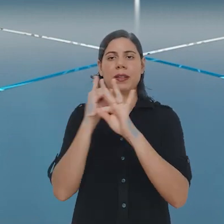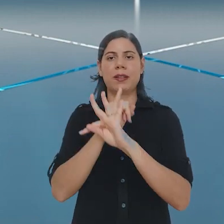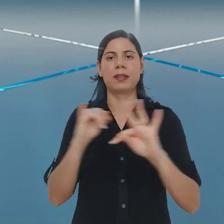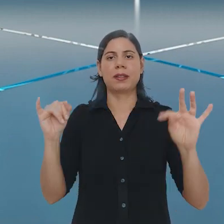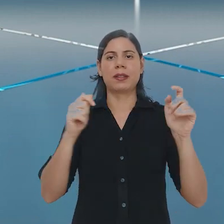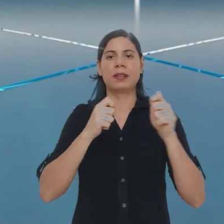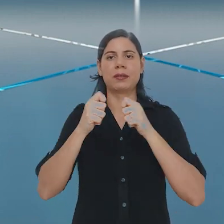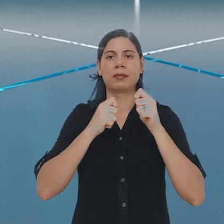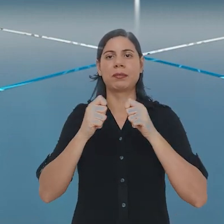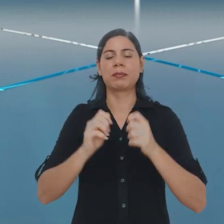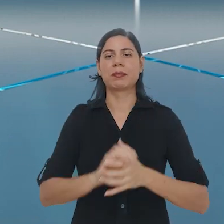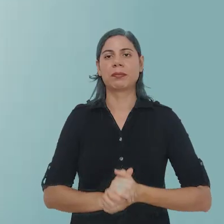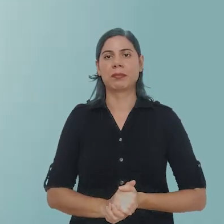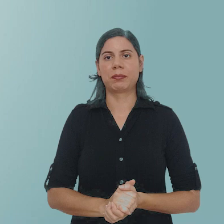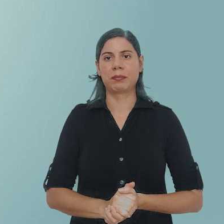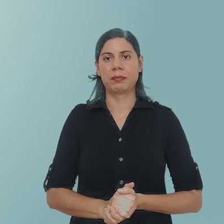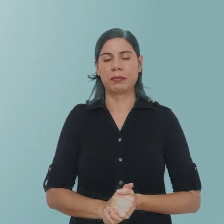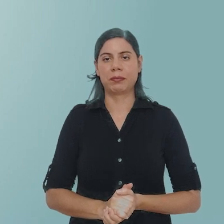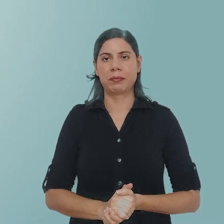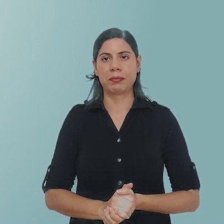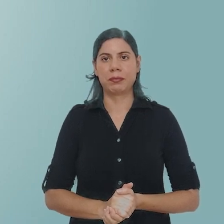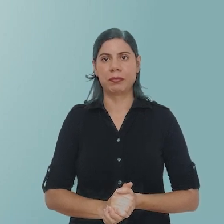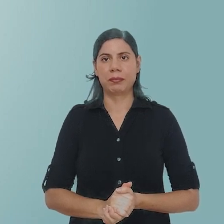É no IT Entrevista.